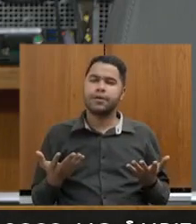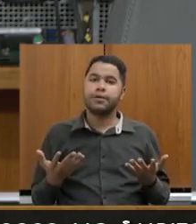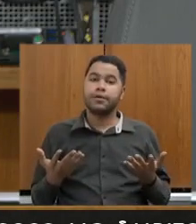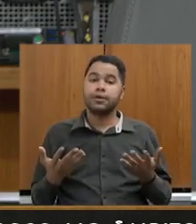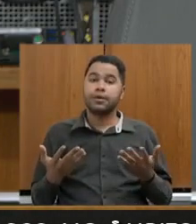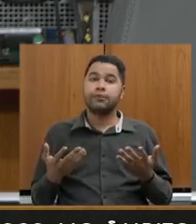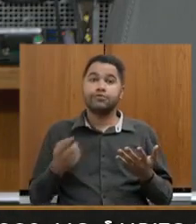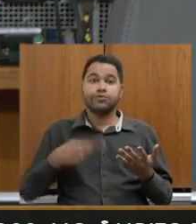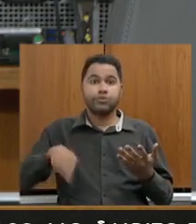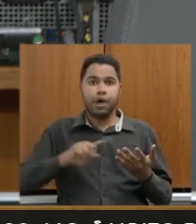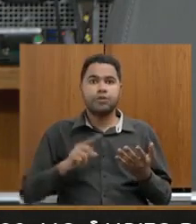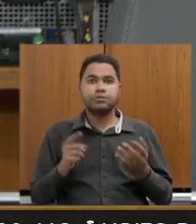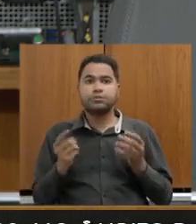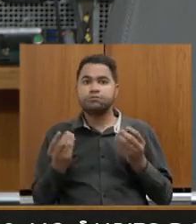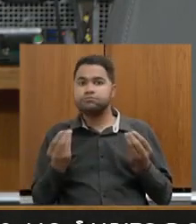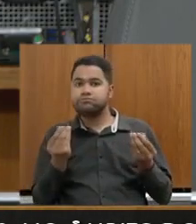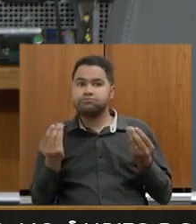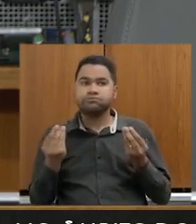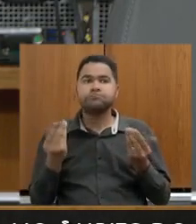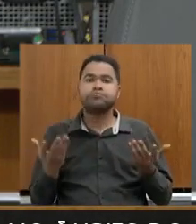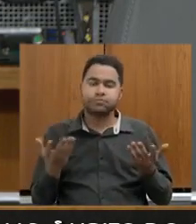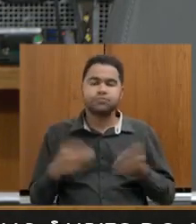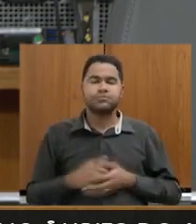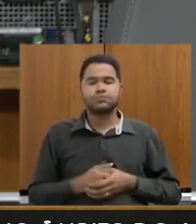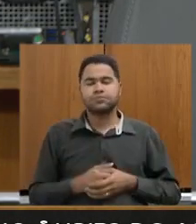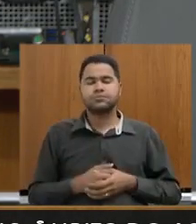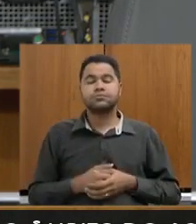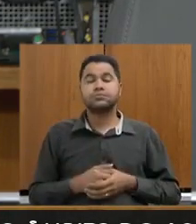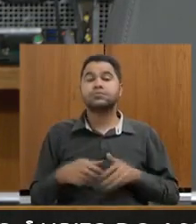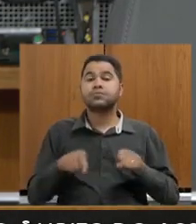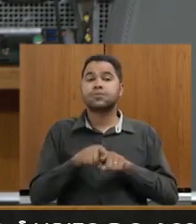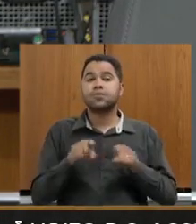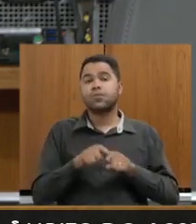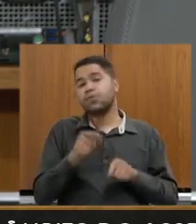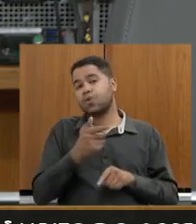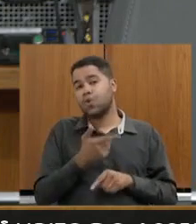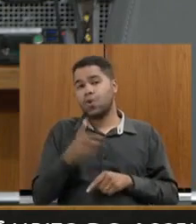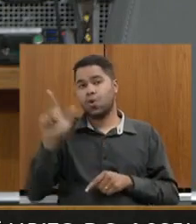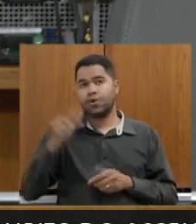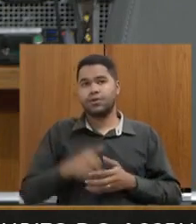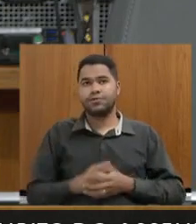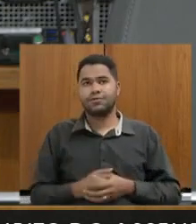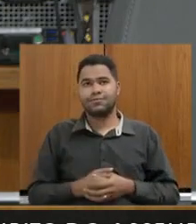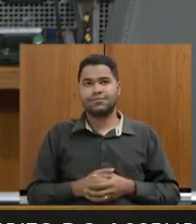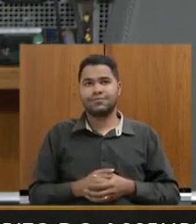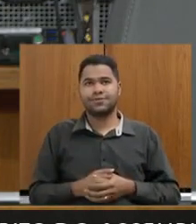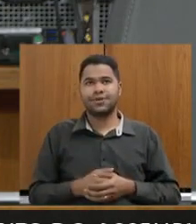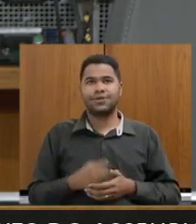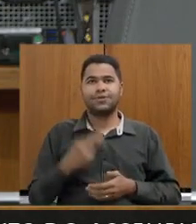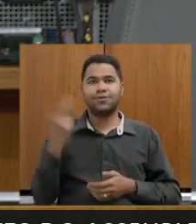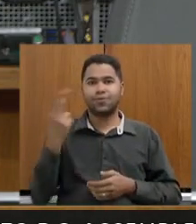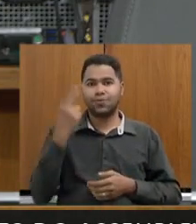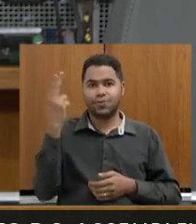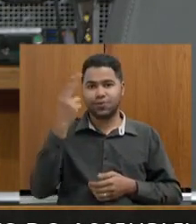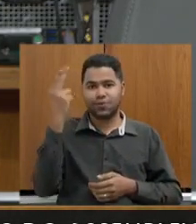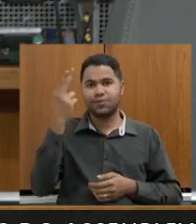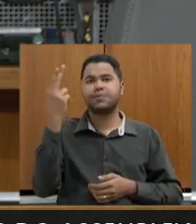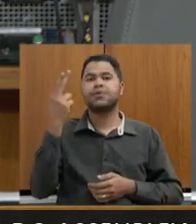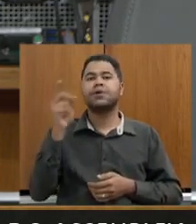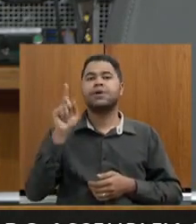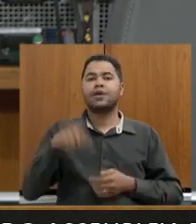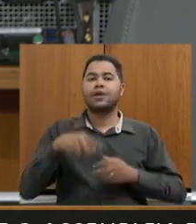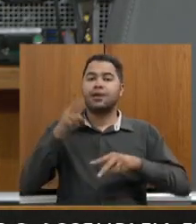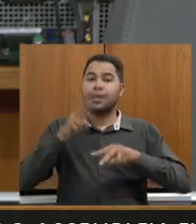os acidentes estão aqui estão ansiosos por saber é a outra questão também é gravíssima é a questão da